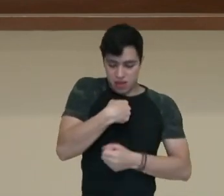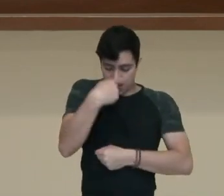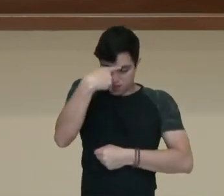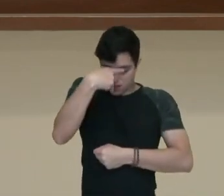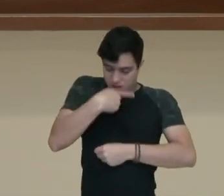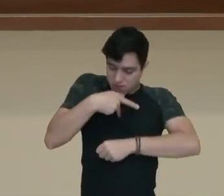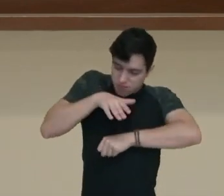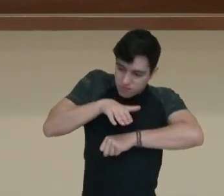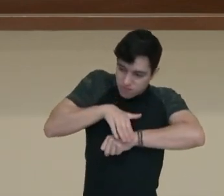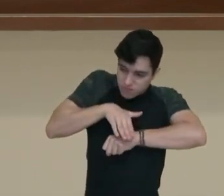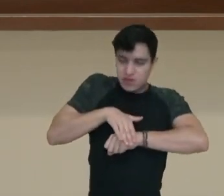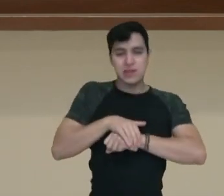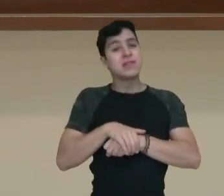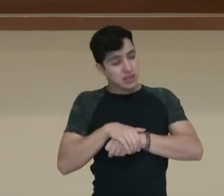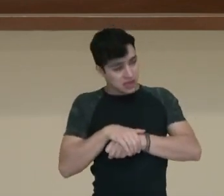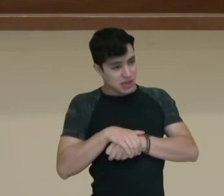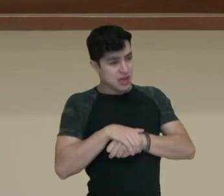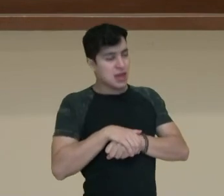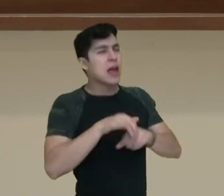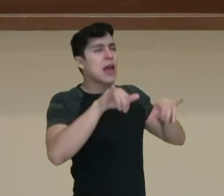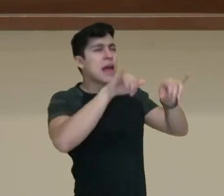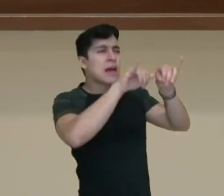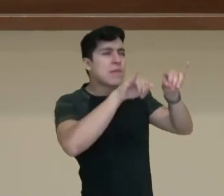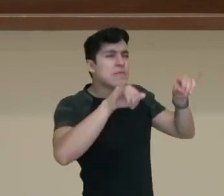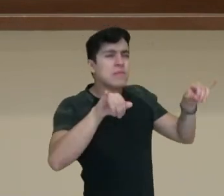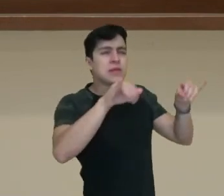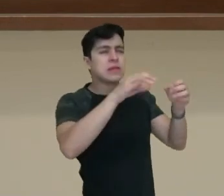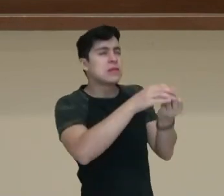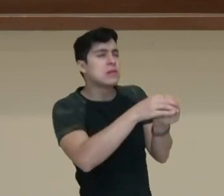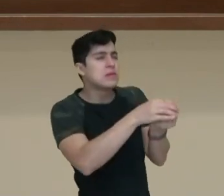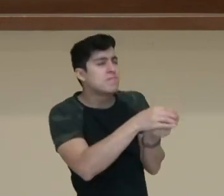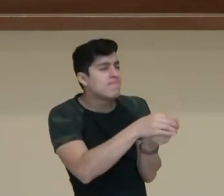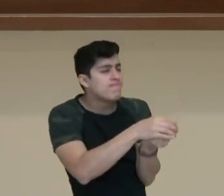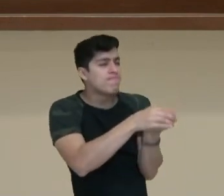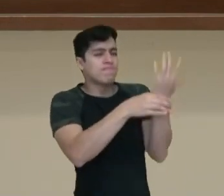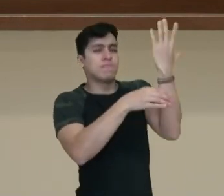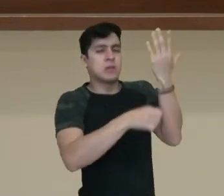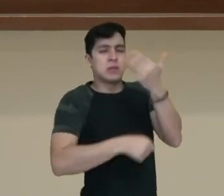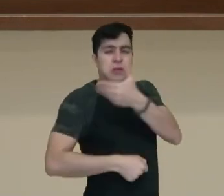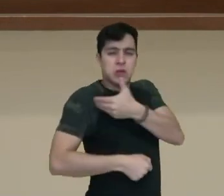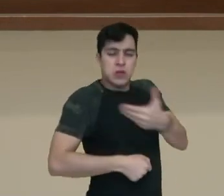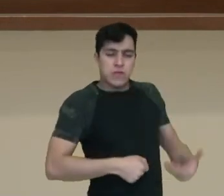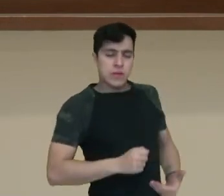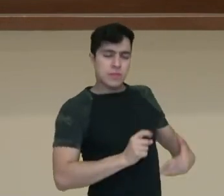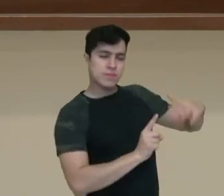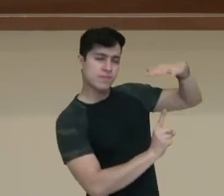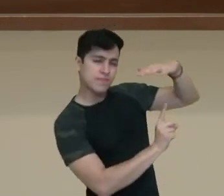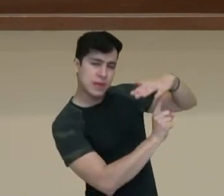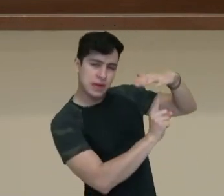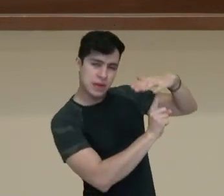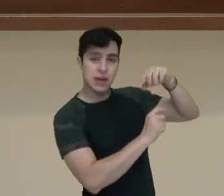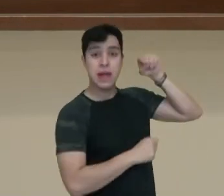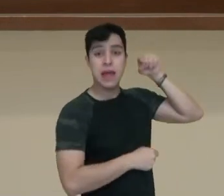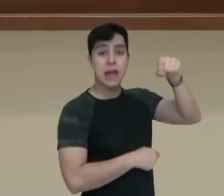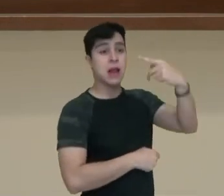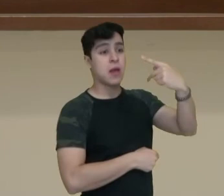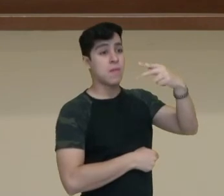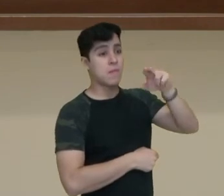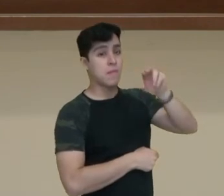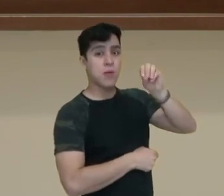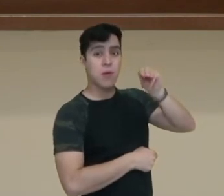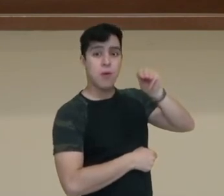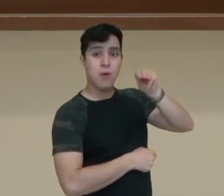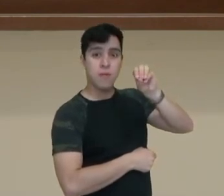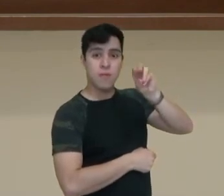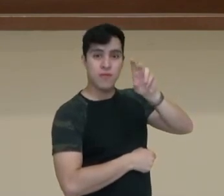promovida pelo governo do estado do Paraná. Foi o governo do estado que começou a campanha. O governo do estado está promovendo, está